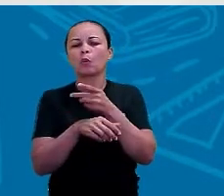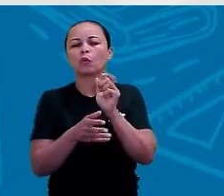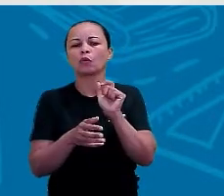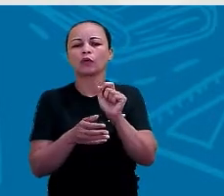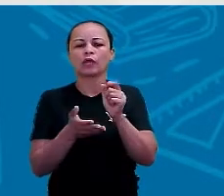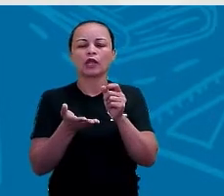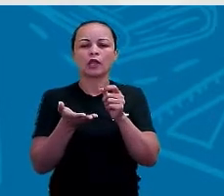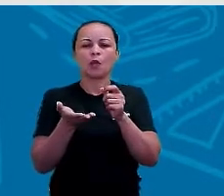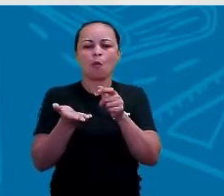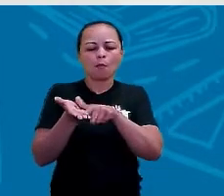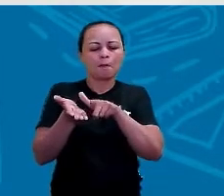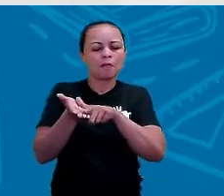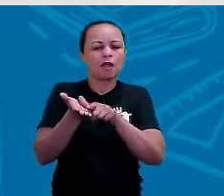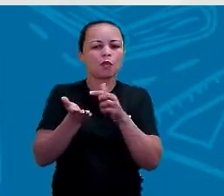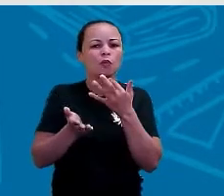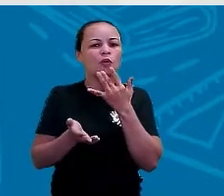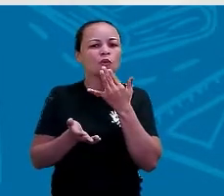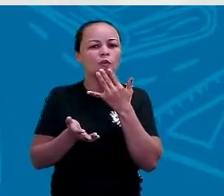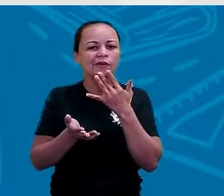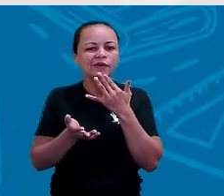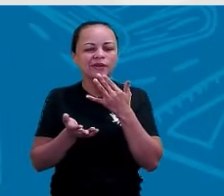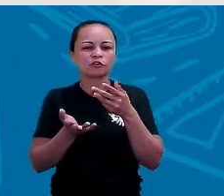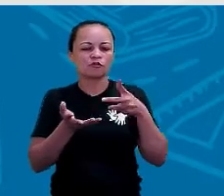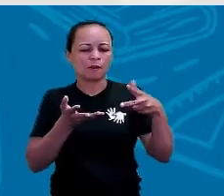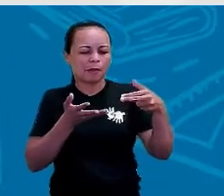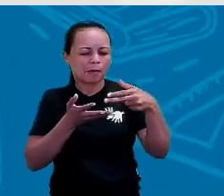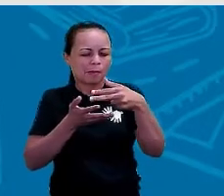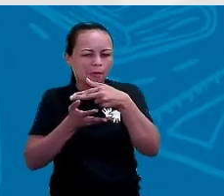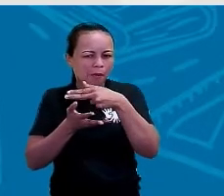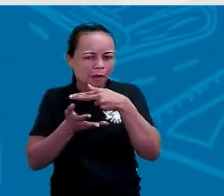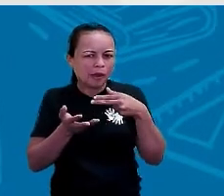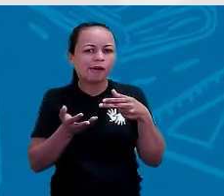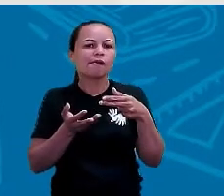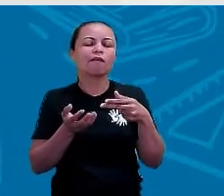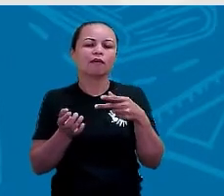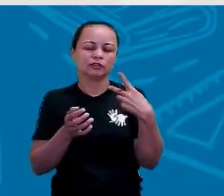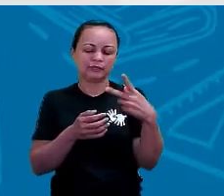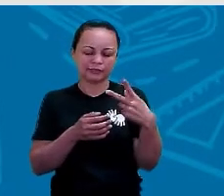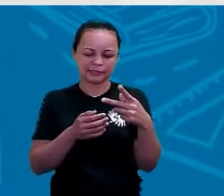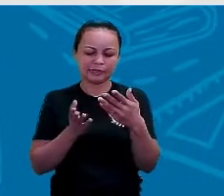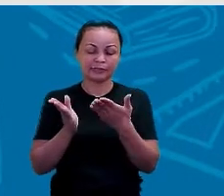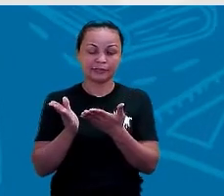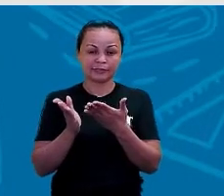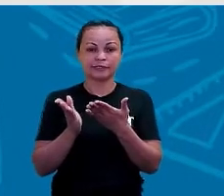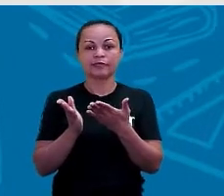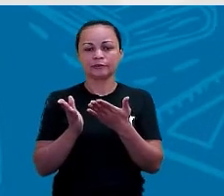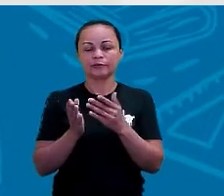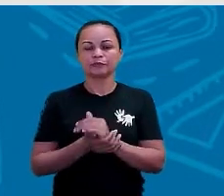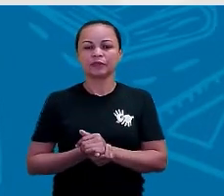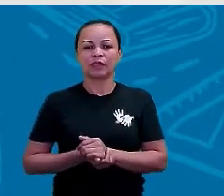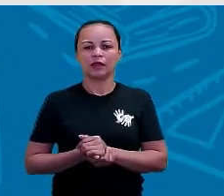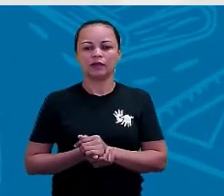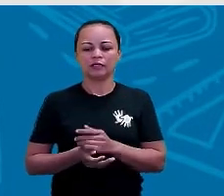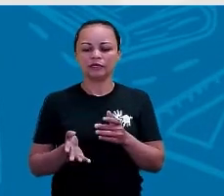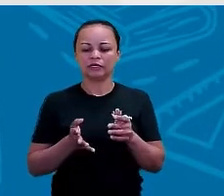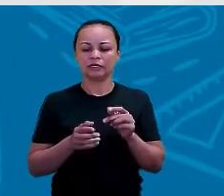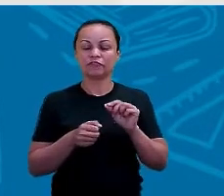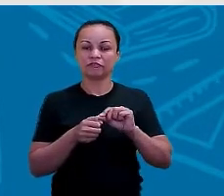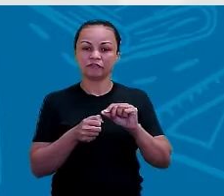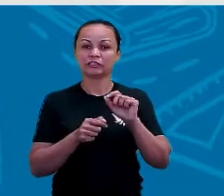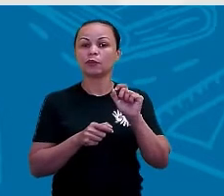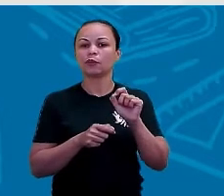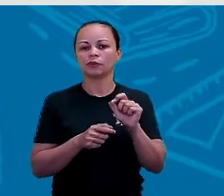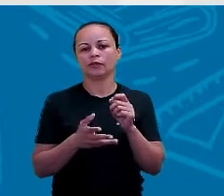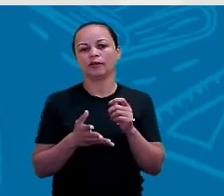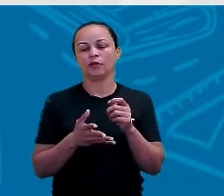colorido que você tenha. Recorte, faça o mesmo tamanho aí, ó, do retângulo. E vamos fazer uma